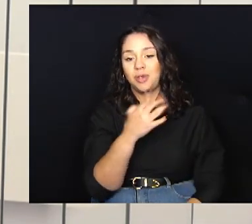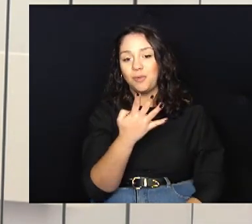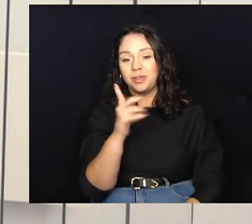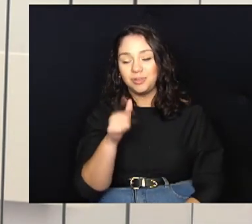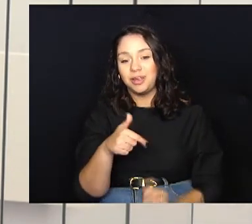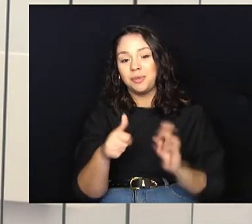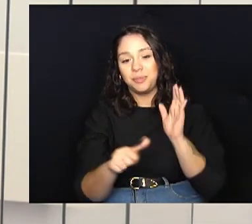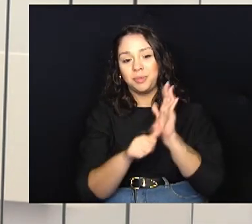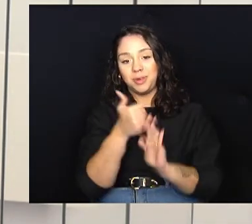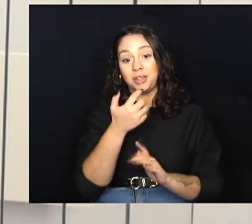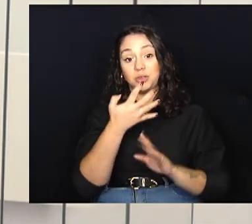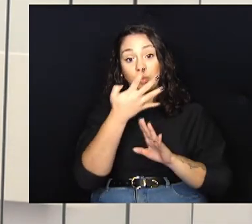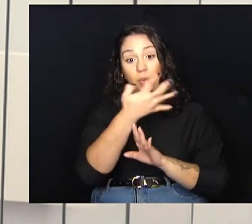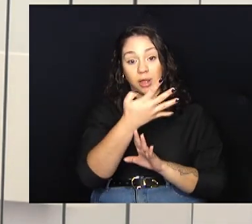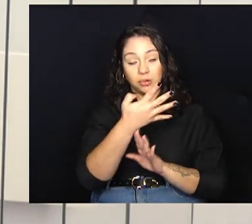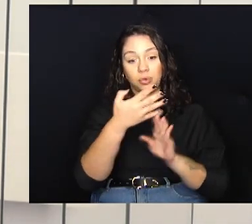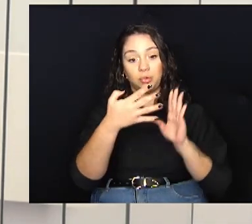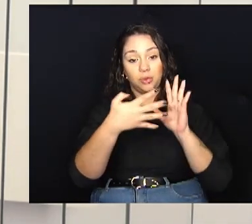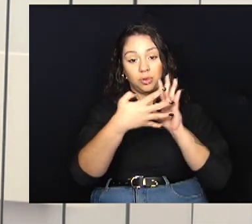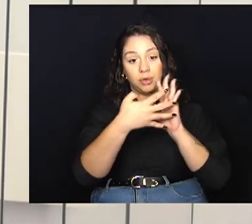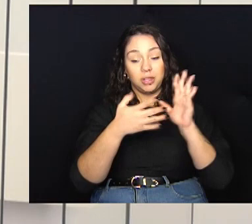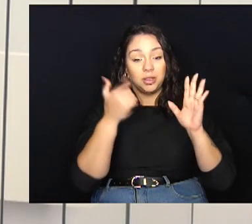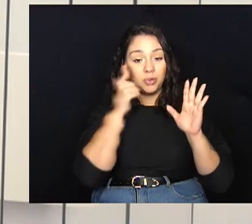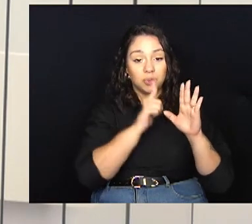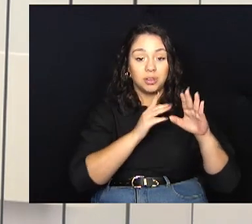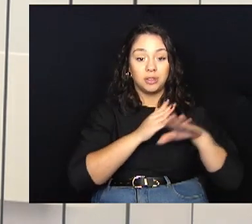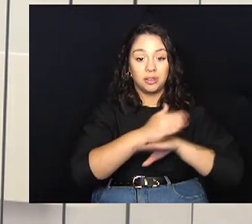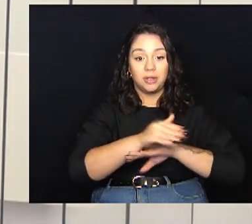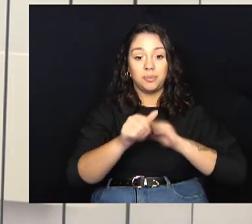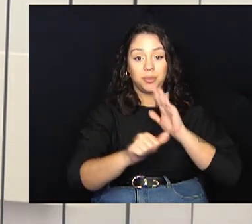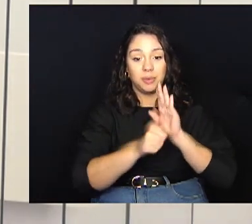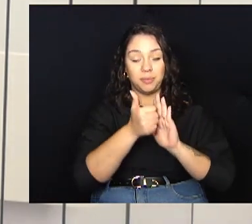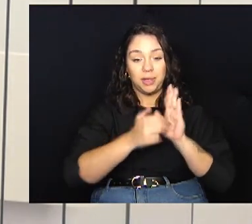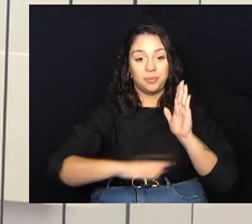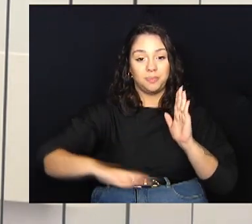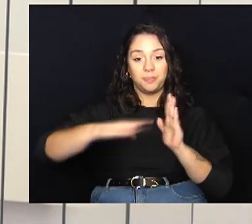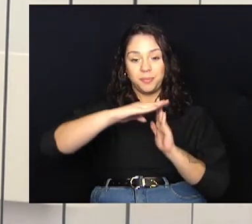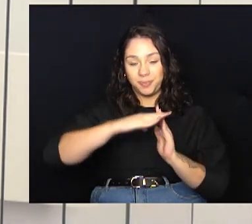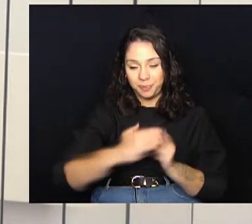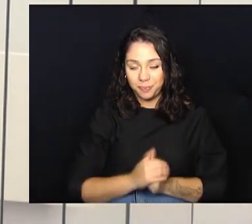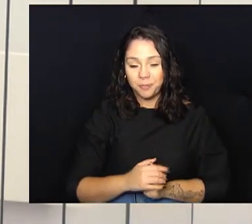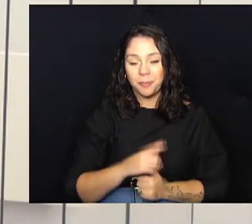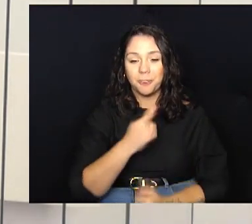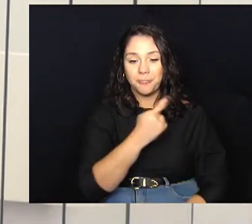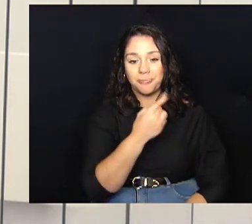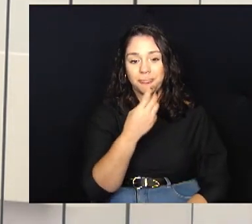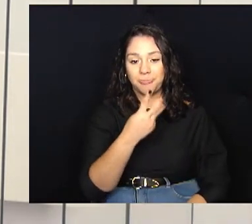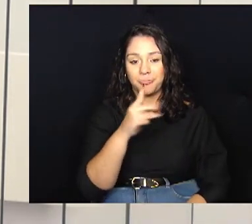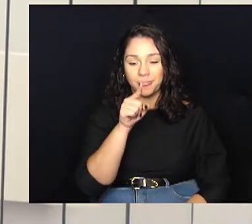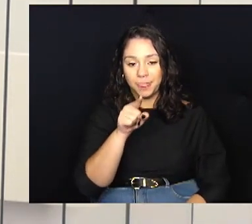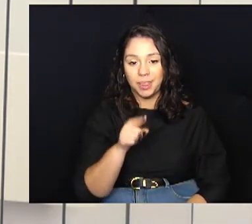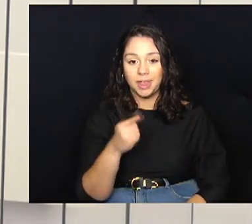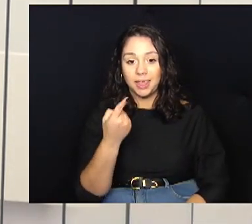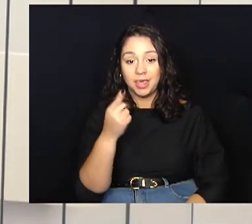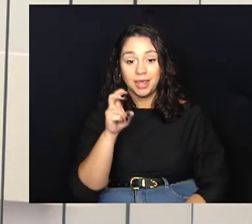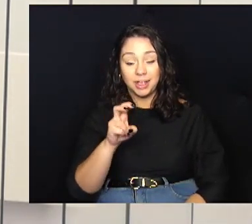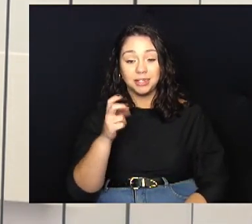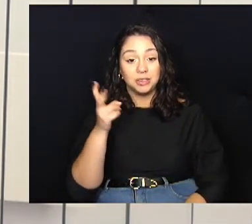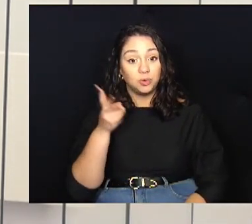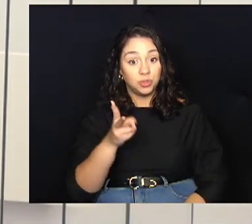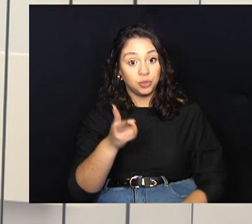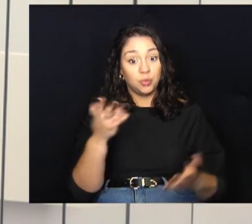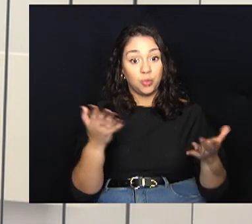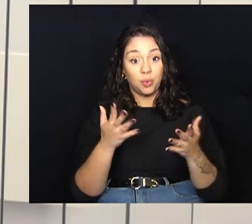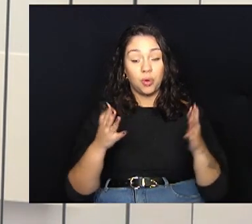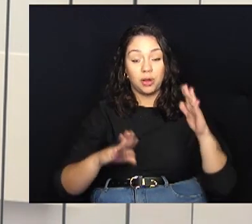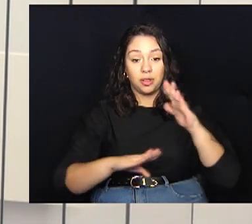primeiras equipes que conquistam o acesso à primeira divisão uma hora mais 15 minutos a gente segue aqui com o nosso Câmara total e